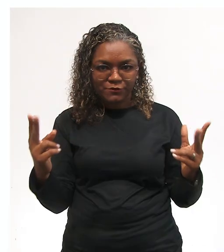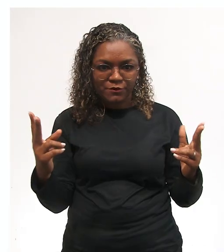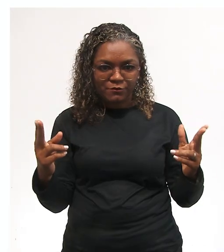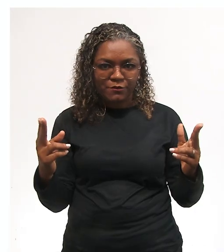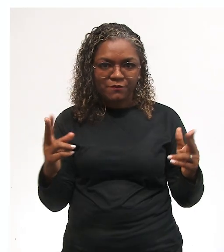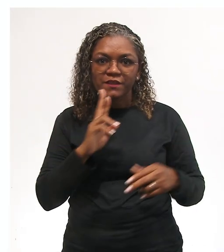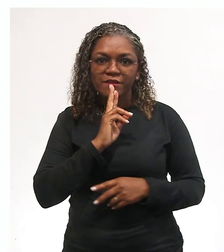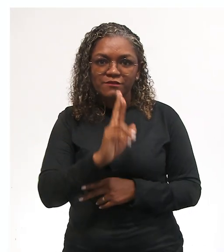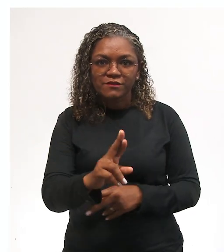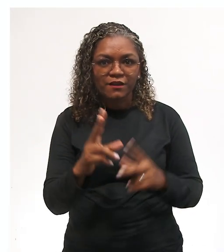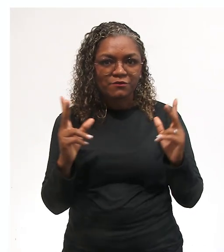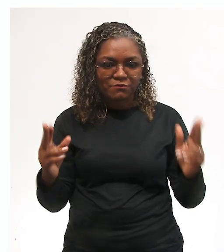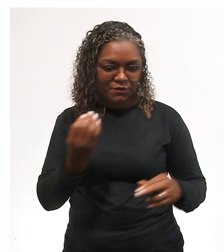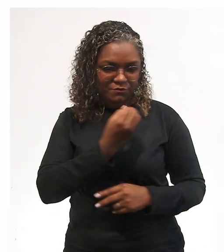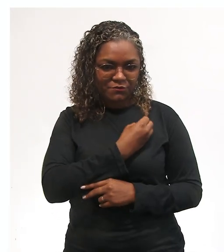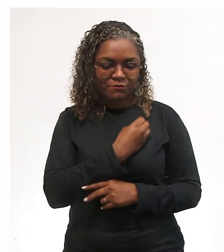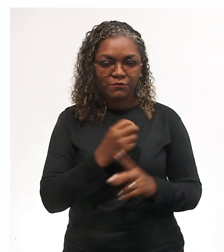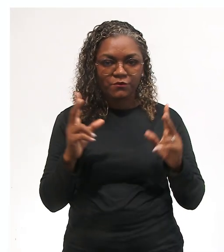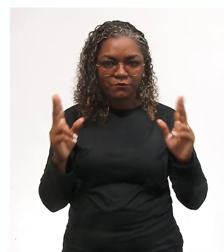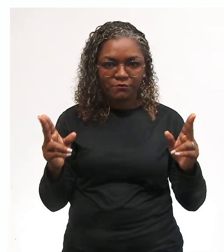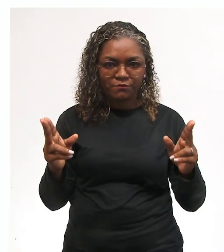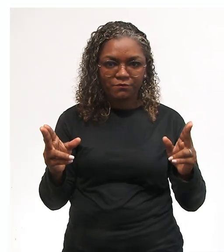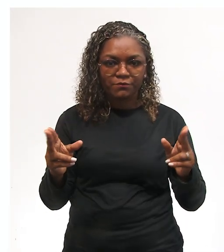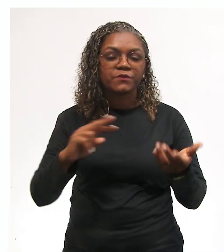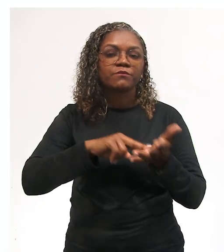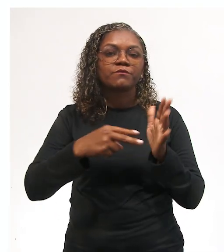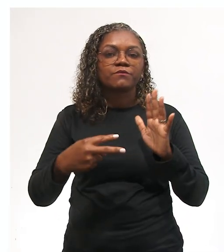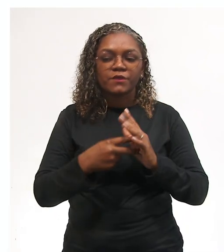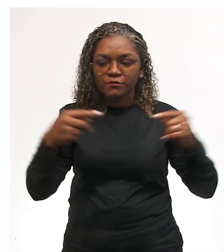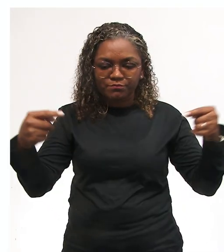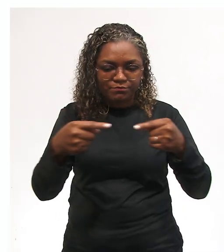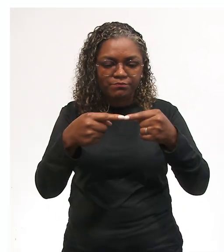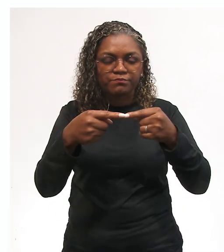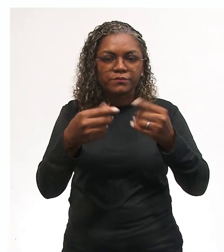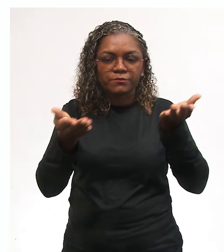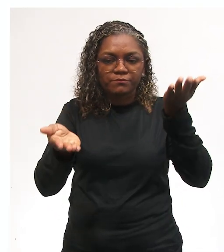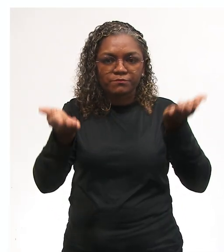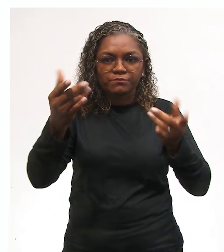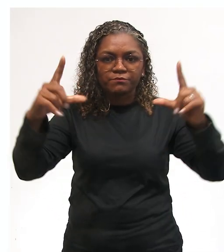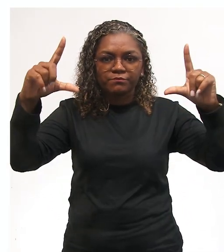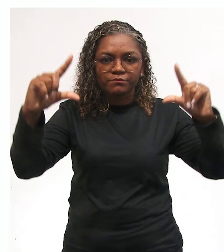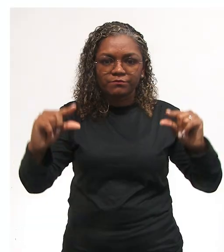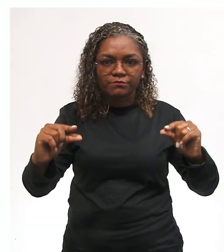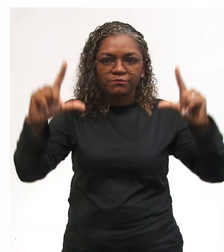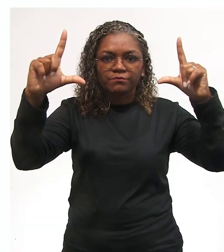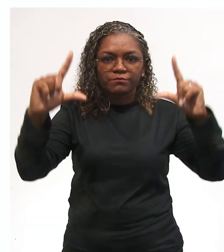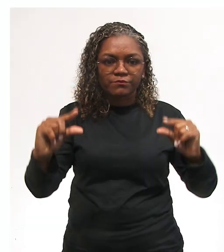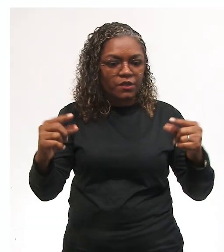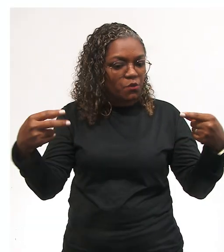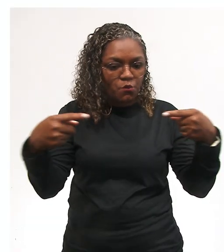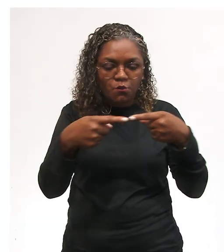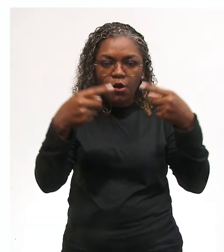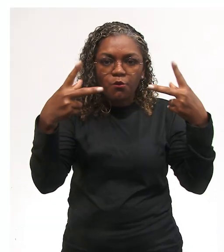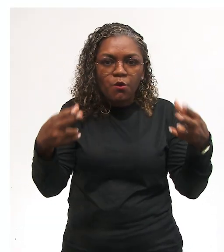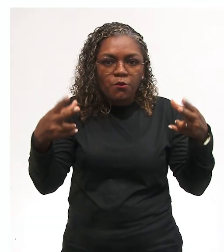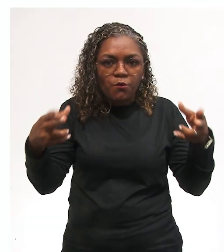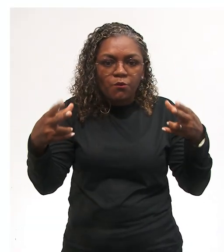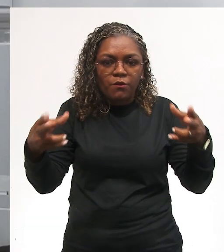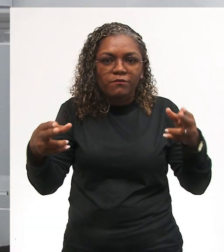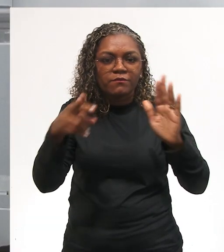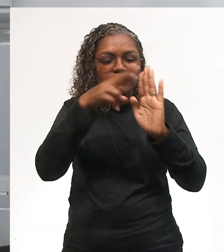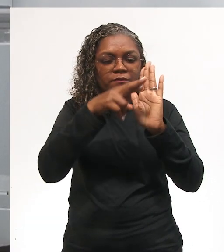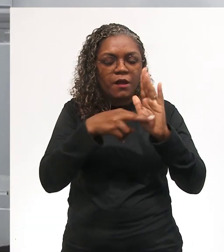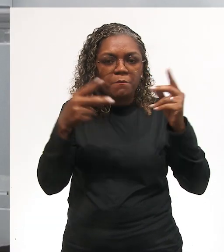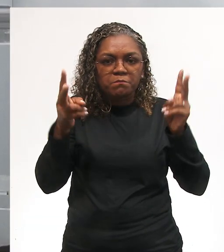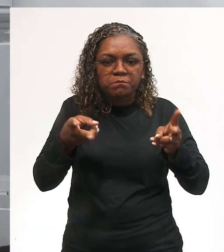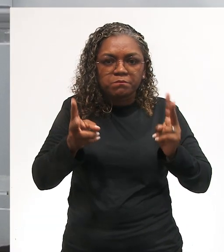Ou seja, nós conseguimos verificar que realmente essas 2 razões são proporcionais. Elas seguem a mesma proporção, elas seguem a mesma